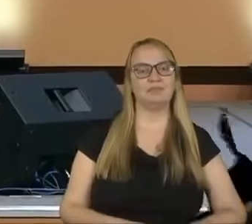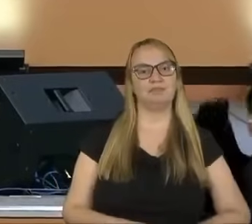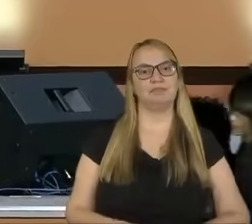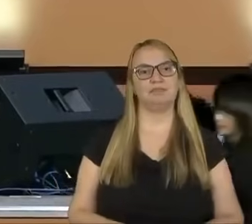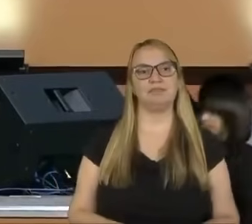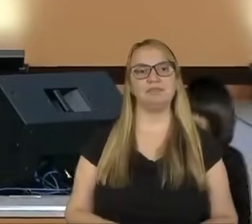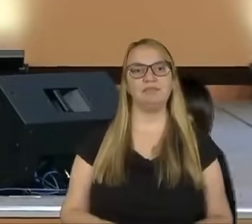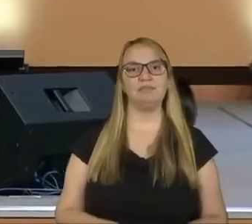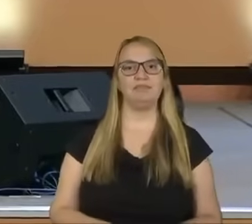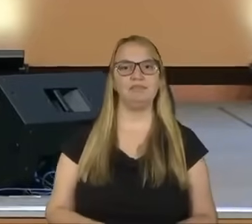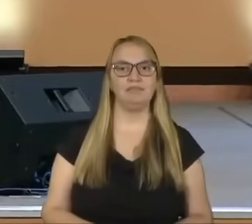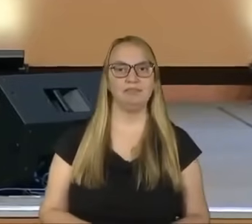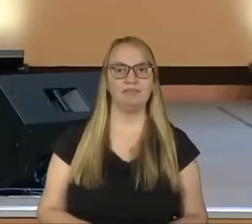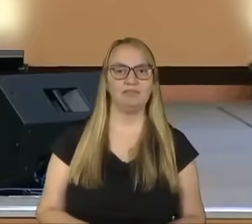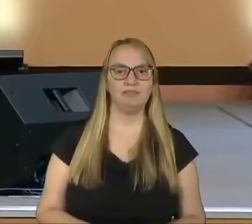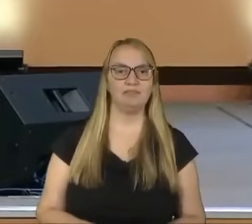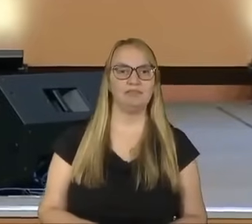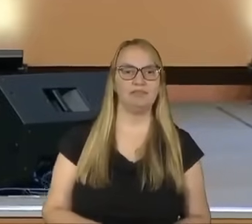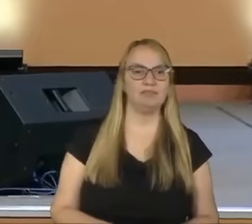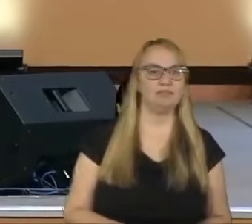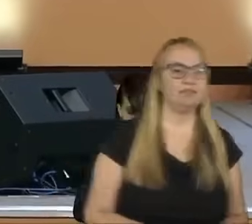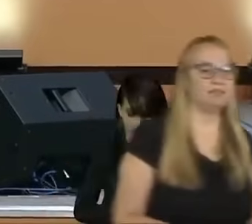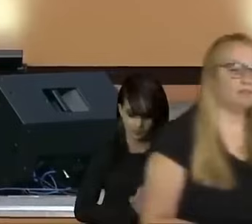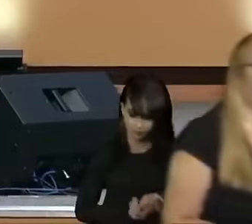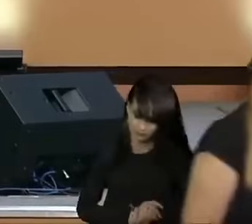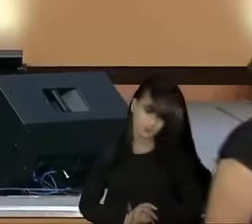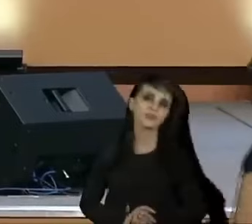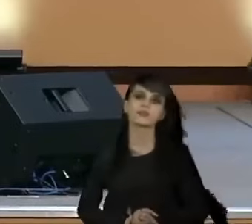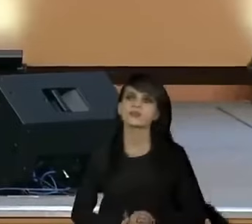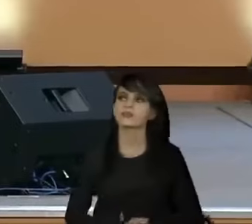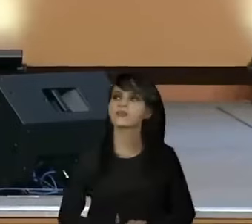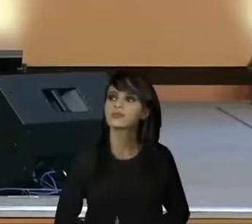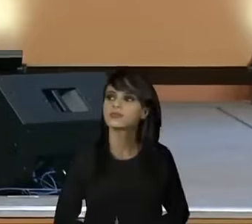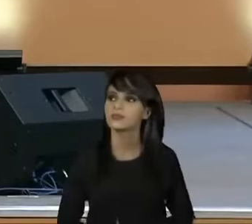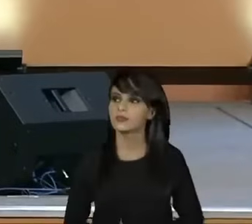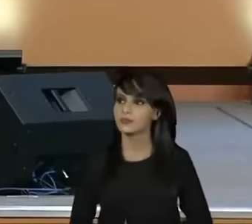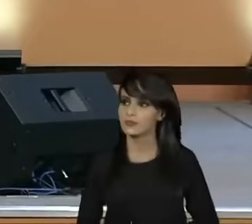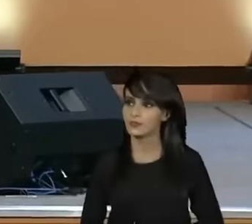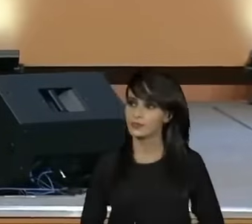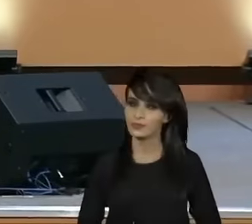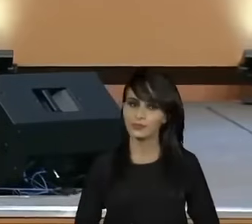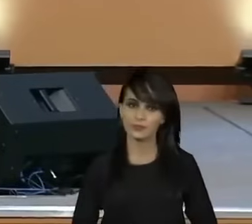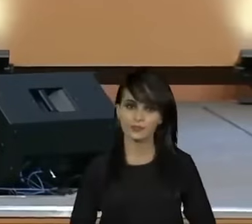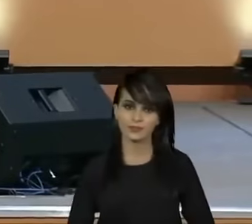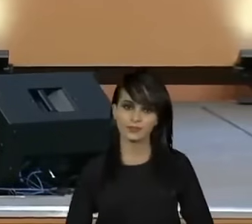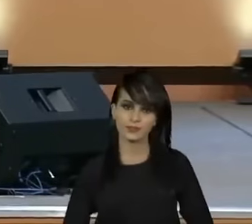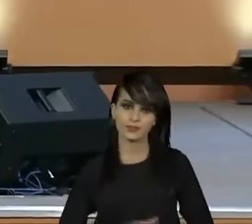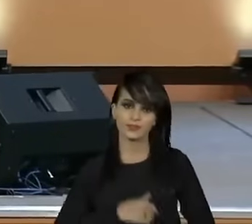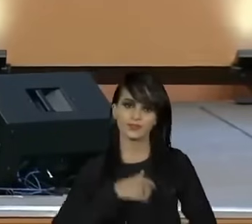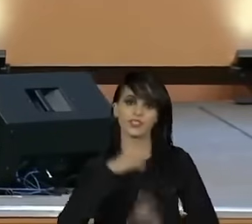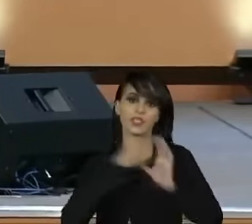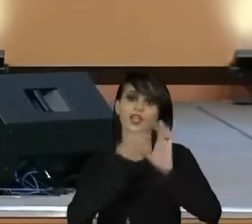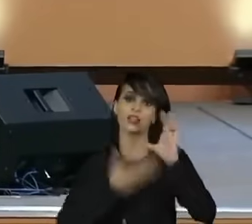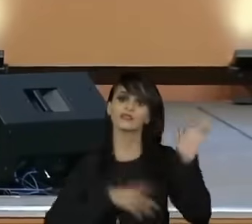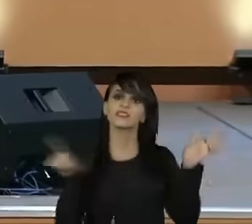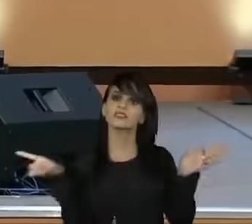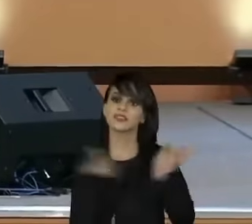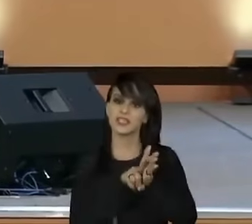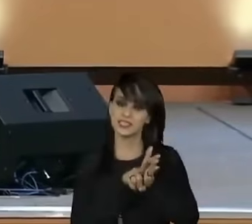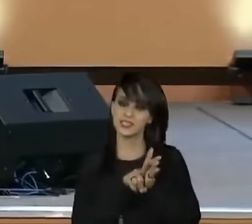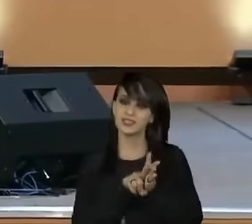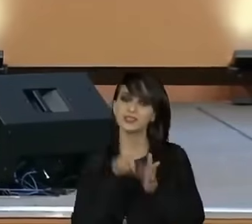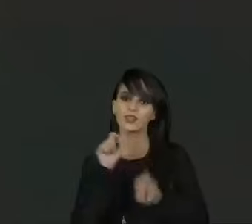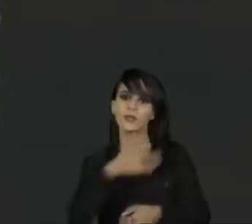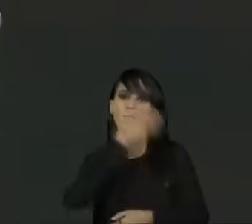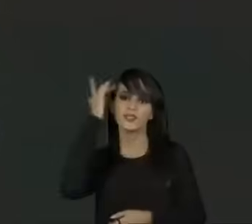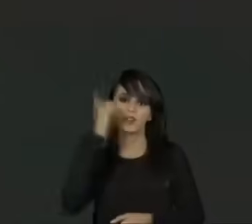disso aqui eu sei que não tem essa característica negativa pessoas